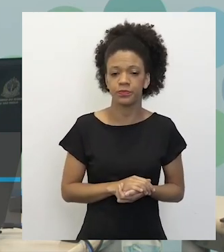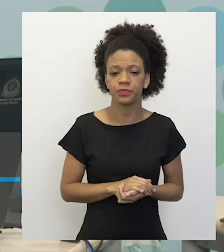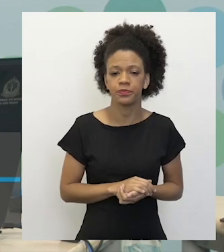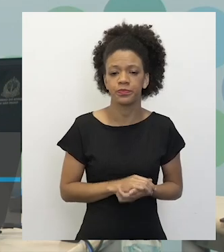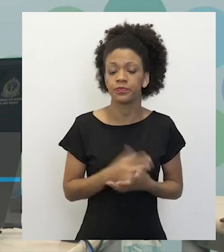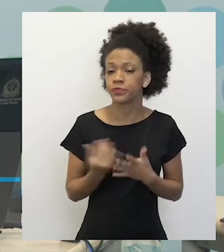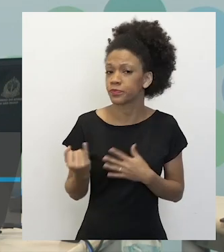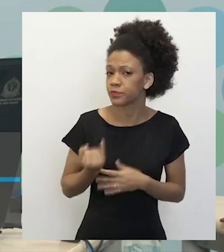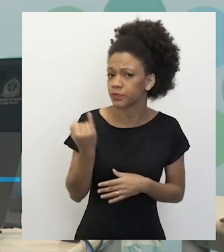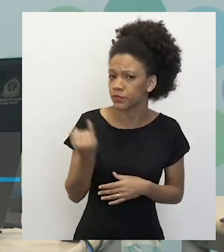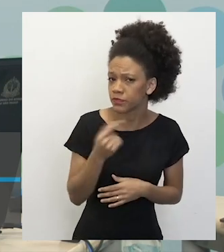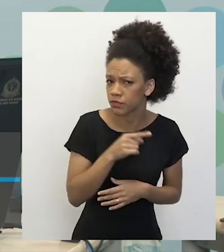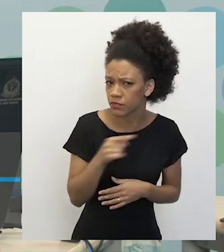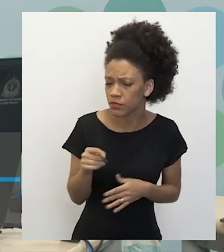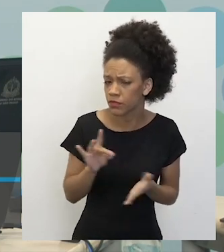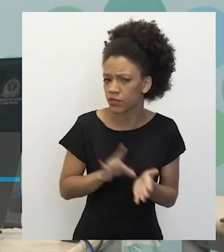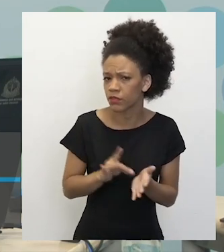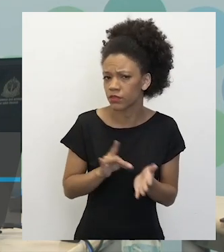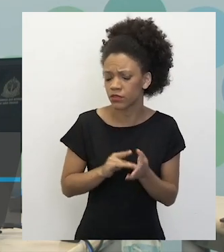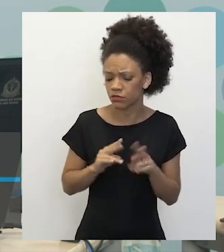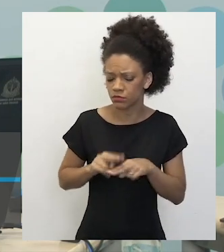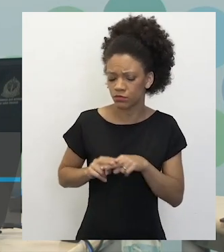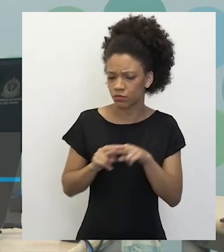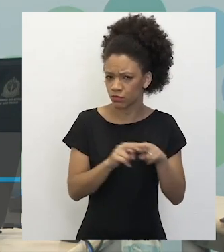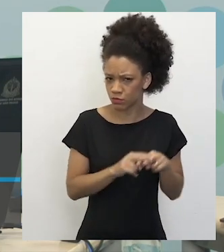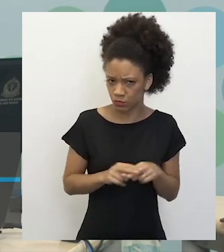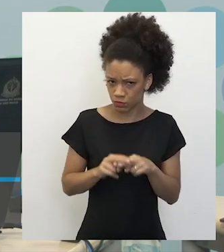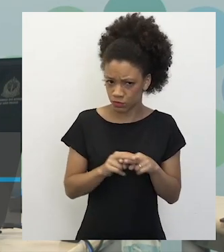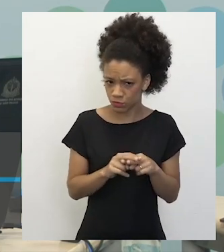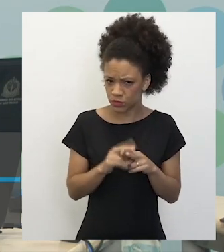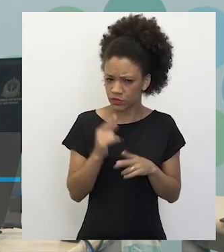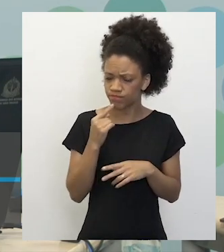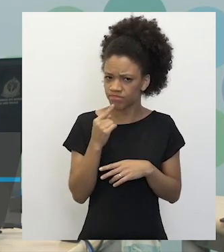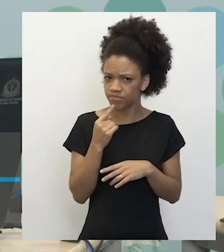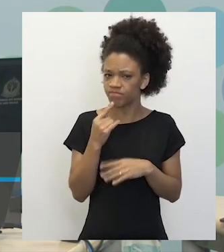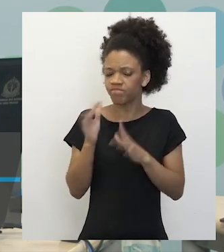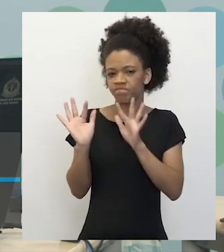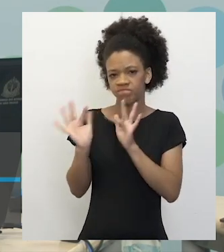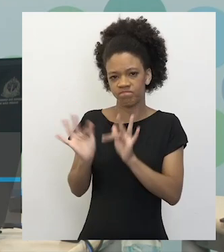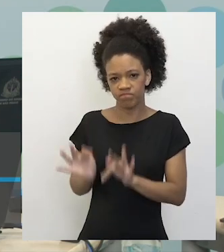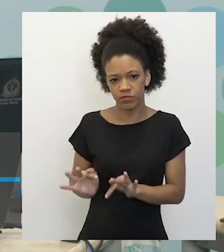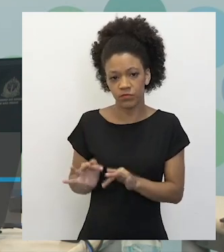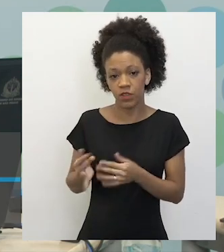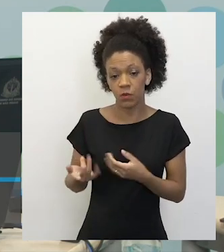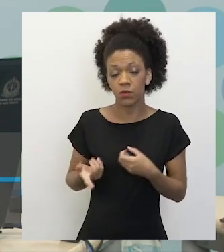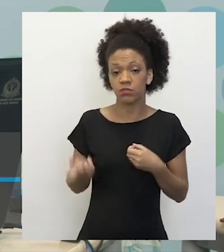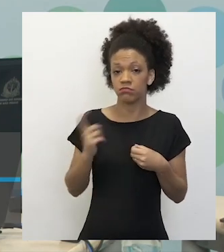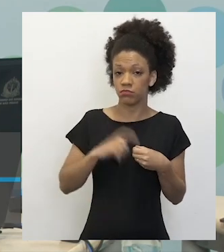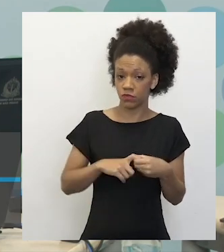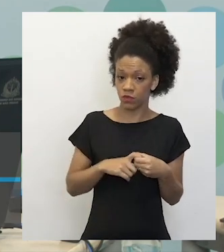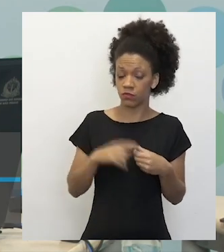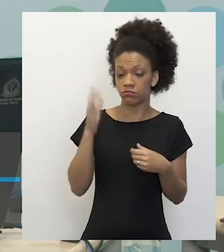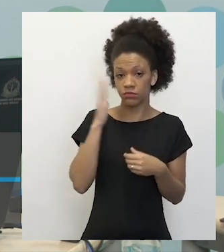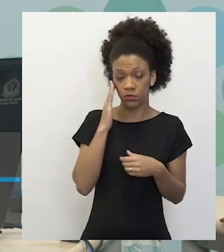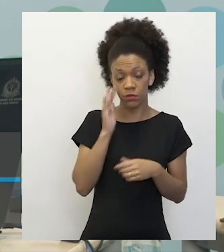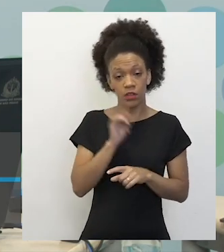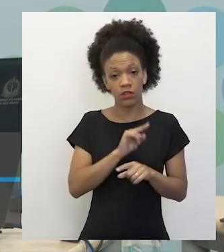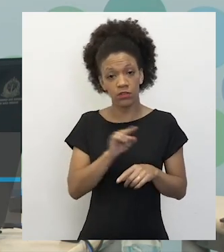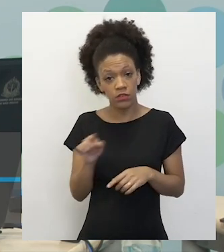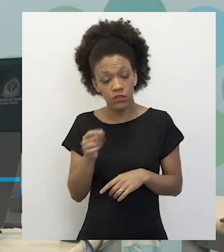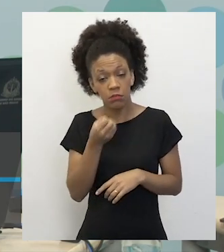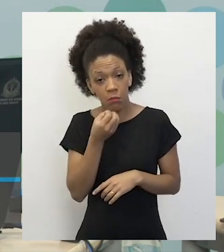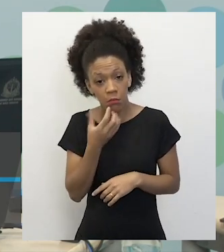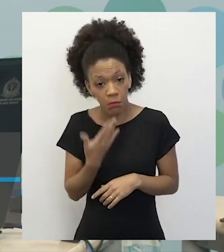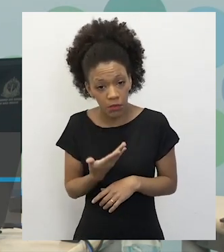muito importante. Vocês, na verdade, retomaram isso. E eu fiquei super feliz com essa retomada, de saber que vocês estão bem